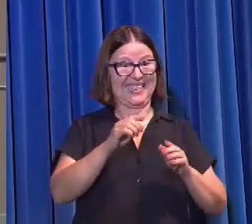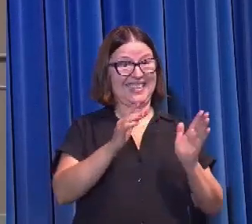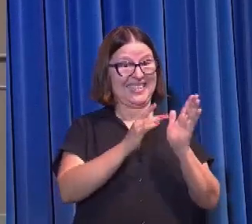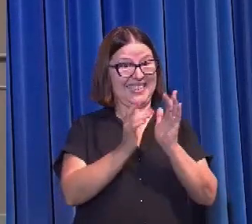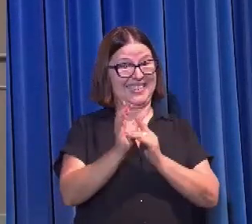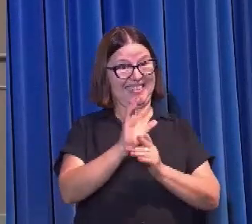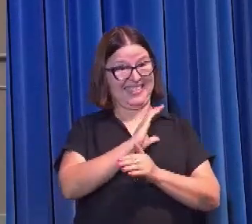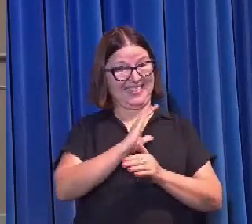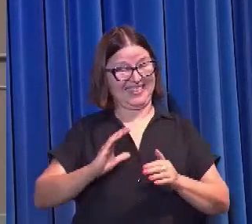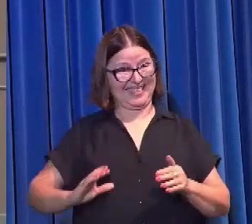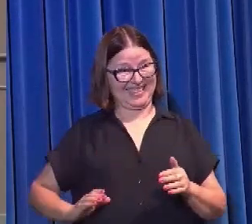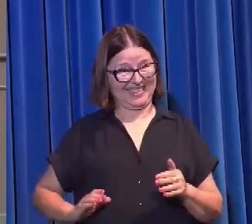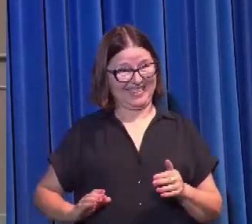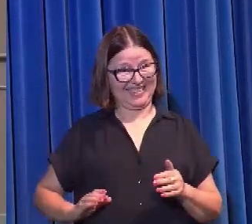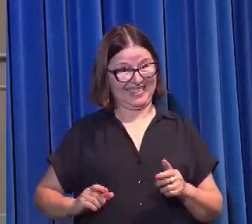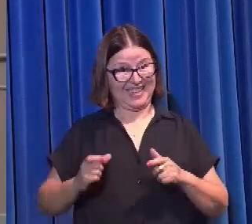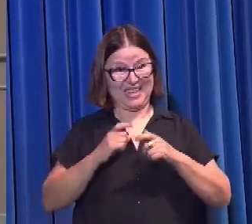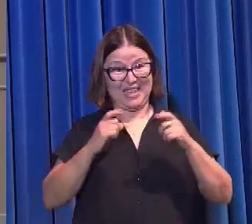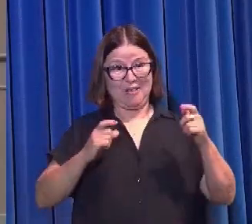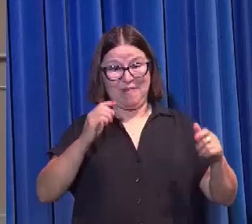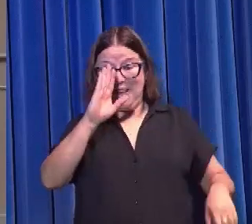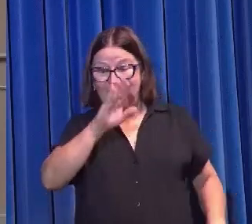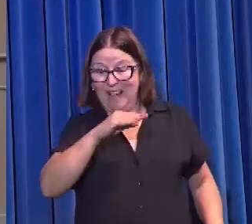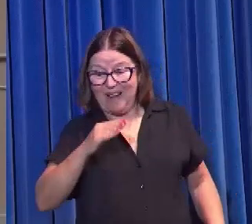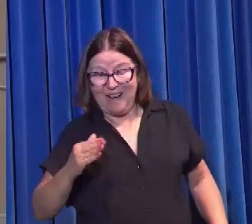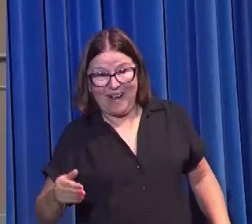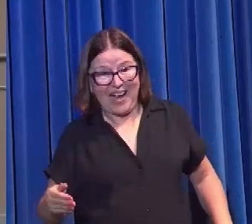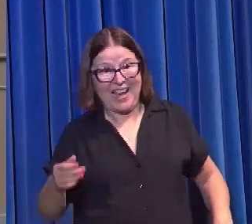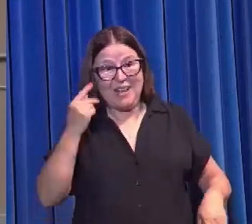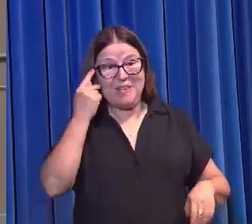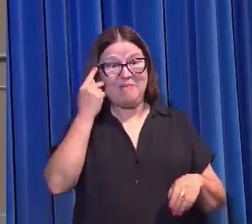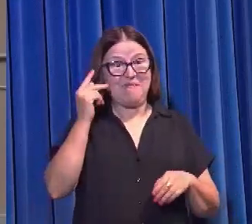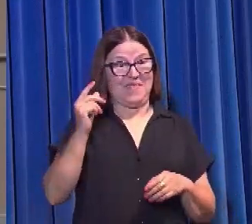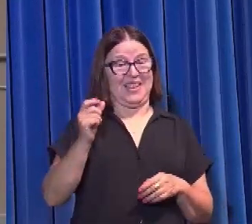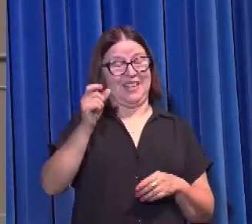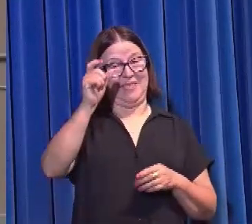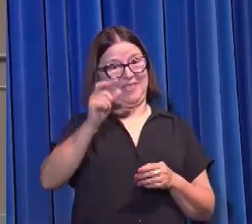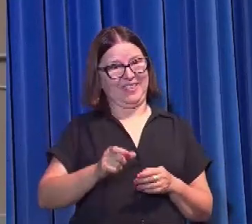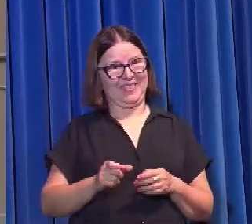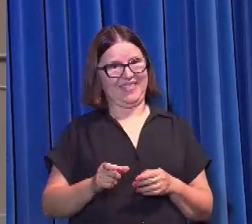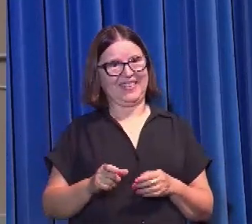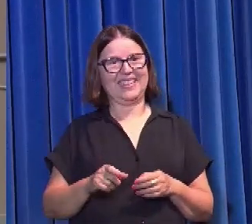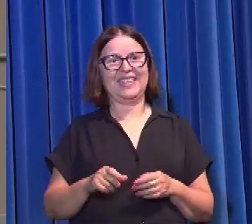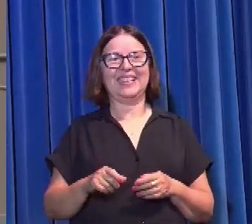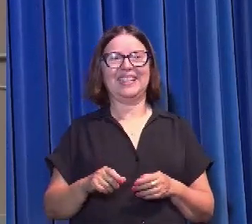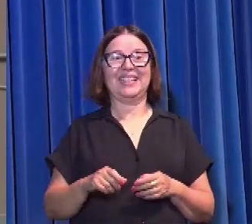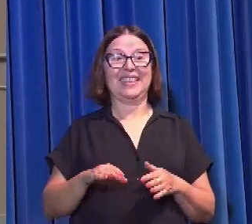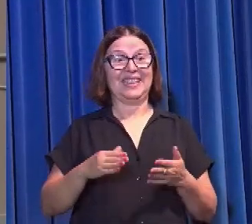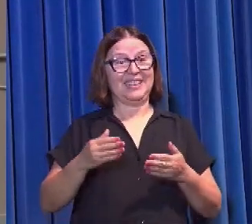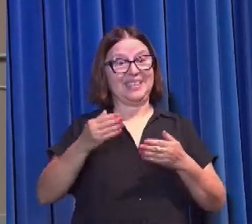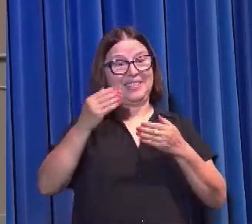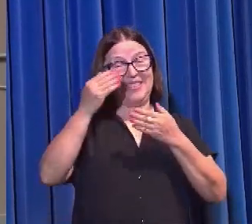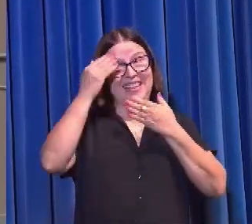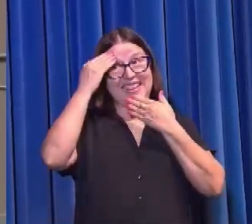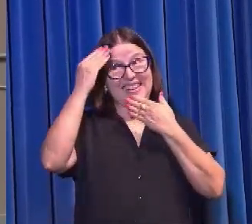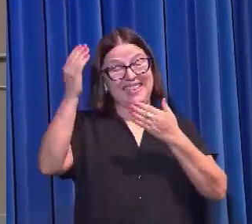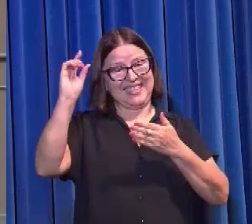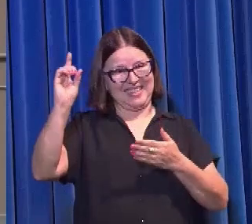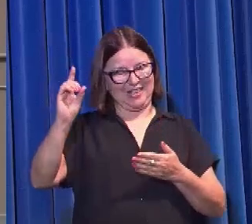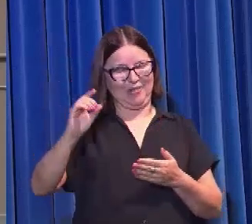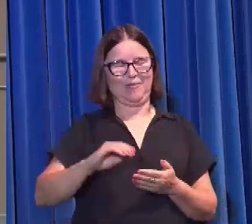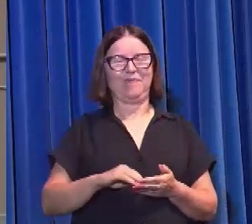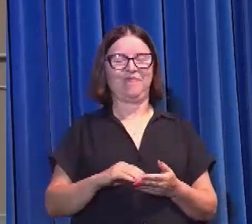qualquer ser humano pode ter na face da terra em qualquer tempo. Tenha um coração grato por ter nascido de novo.